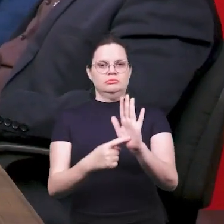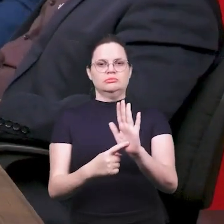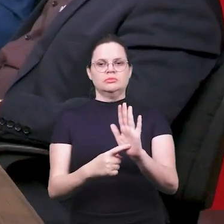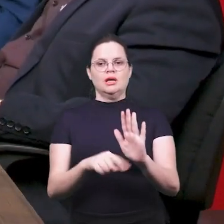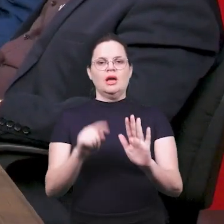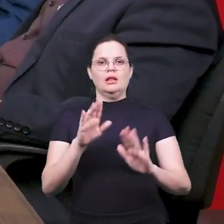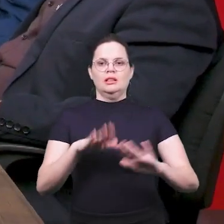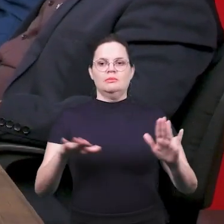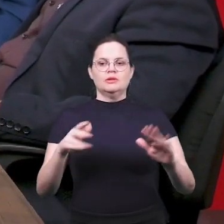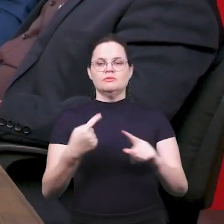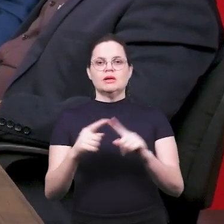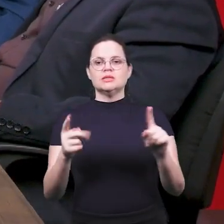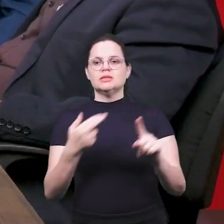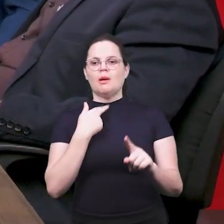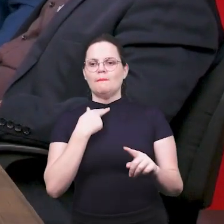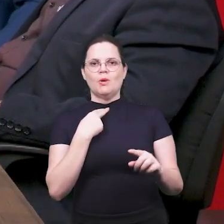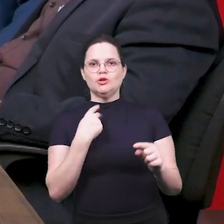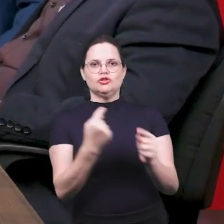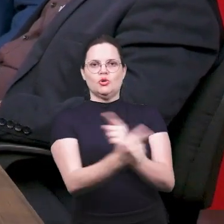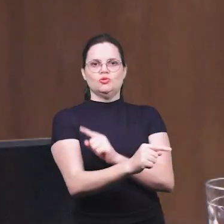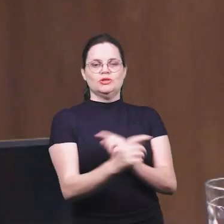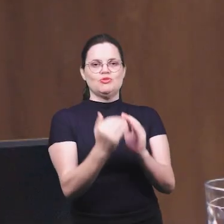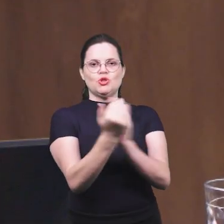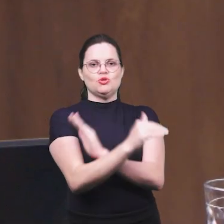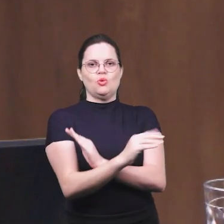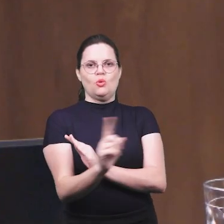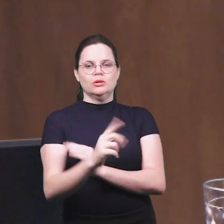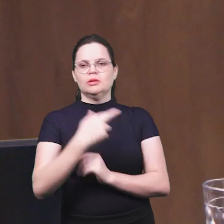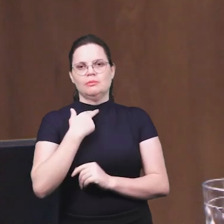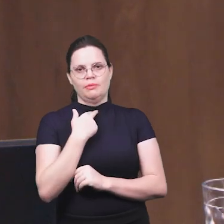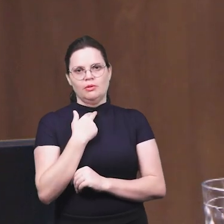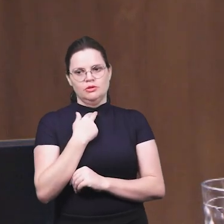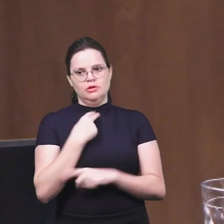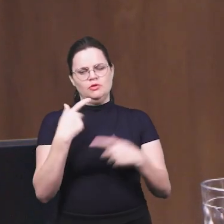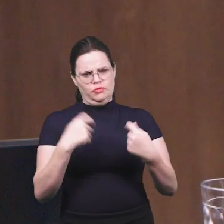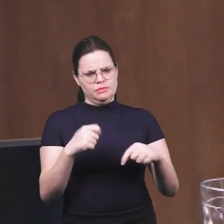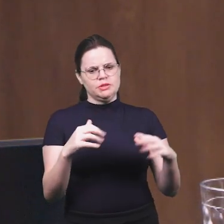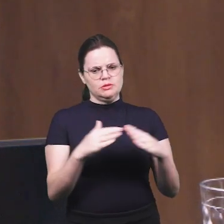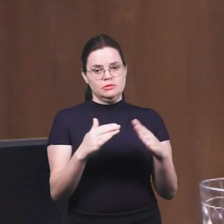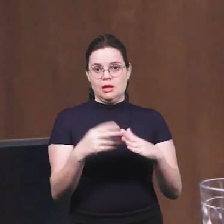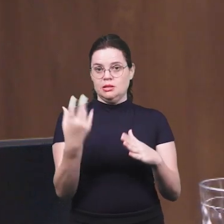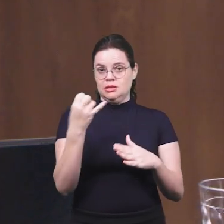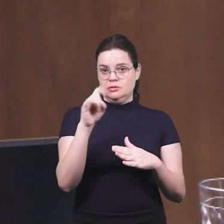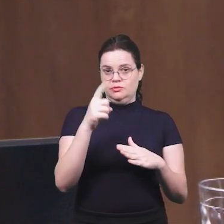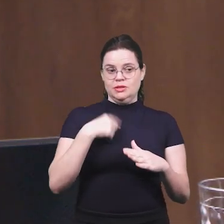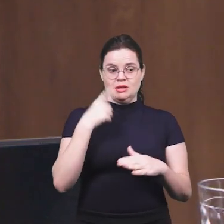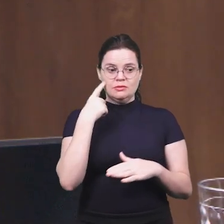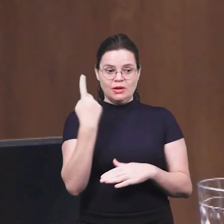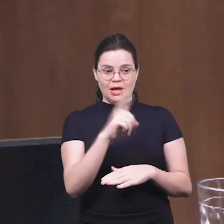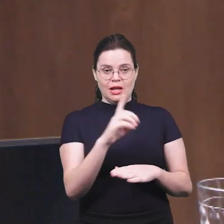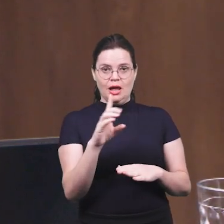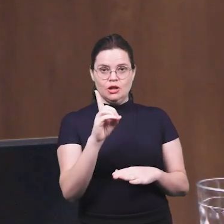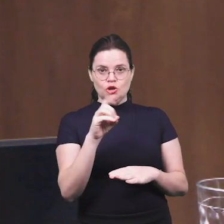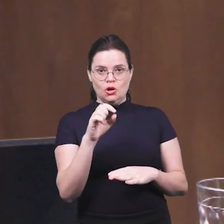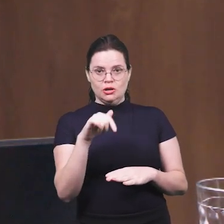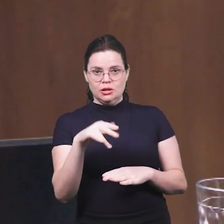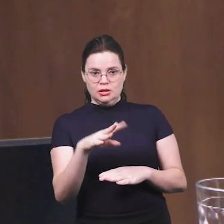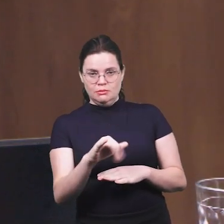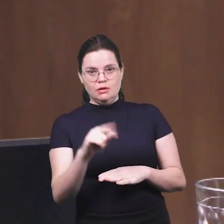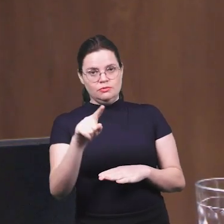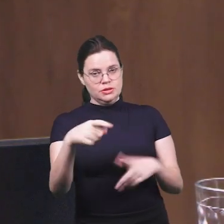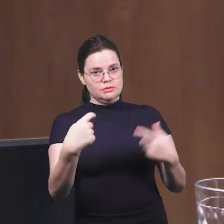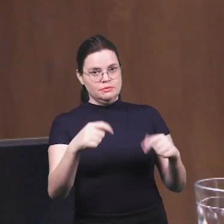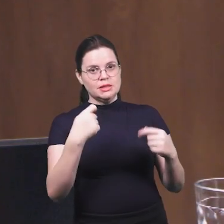pode contestar. Então, se você está debaixo de um dogma, então você tem que atender aquele dogma, concordando ou